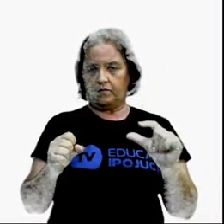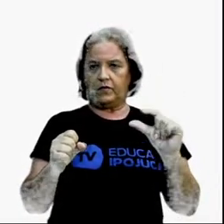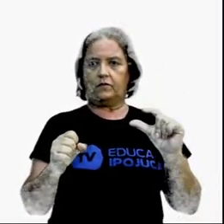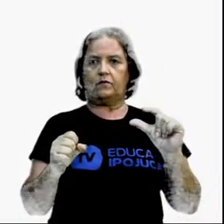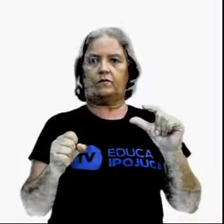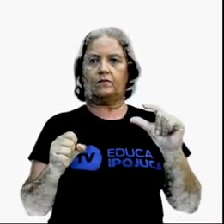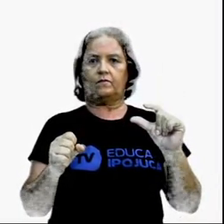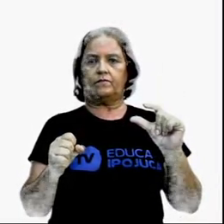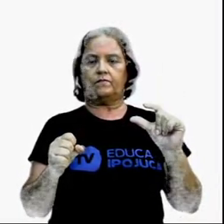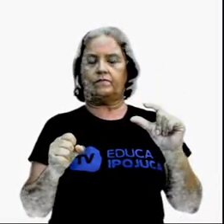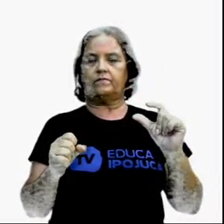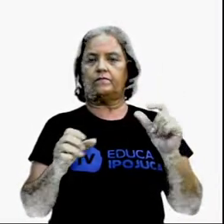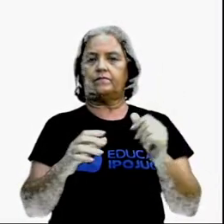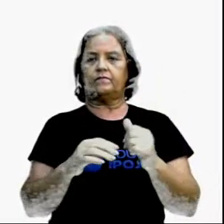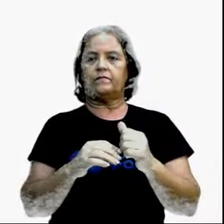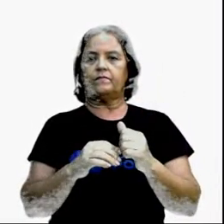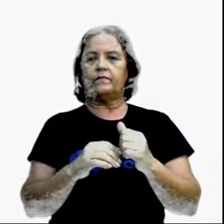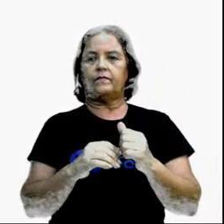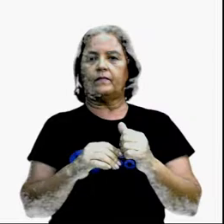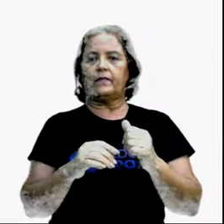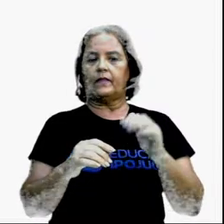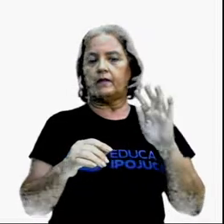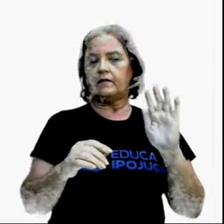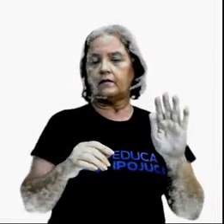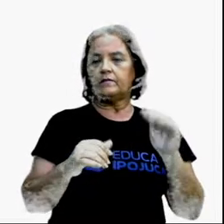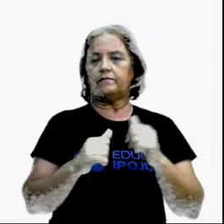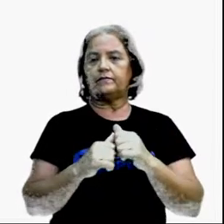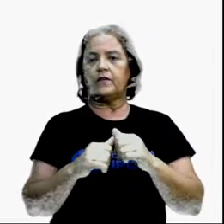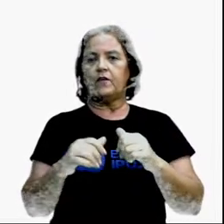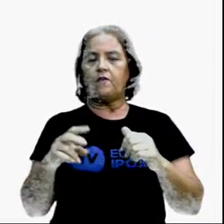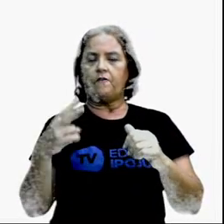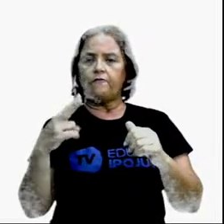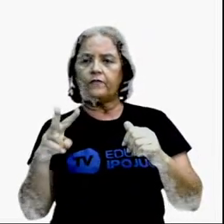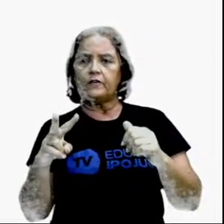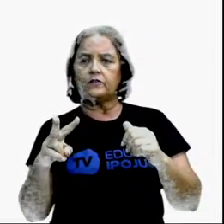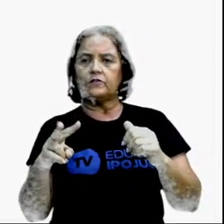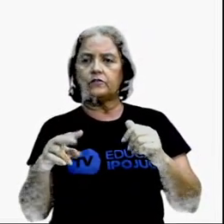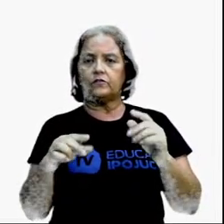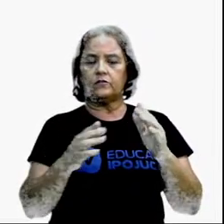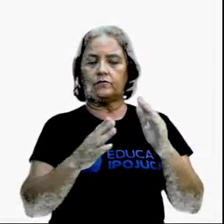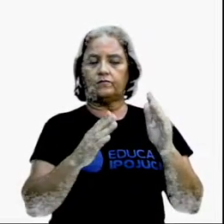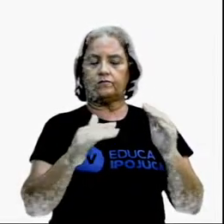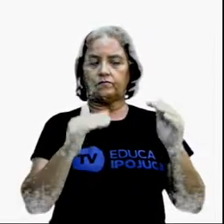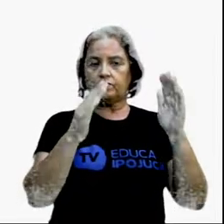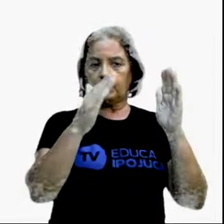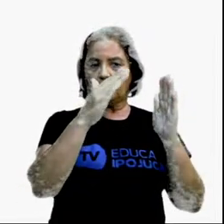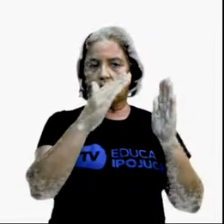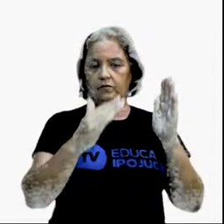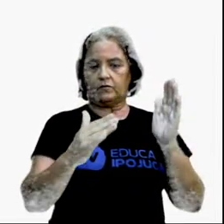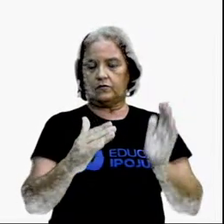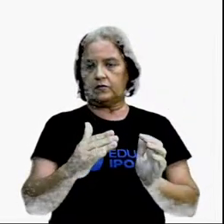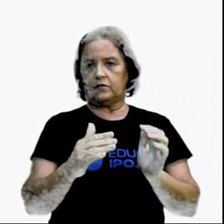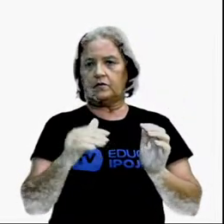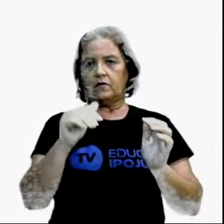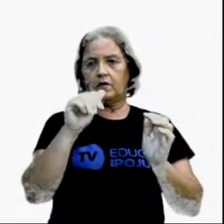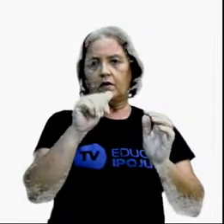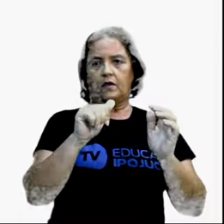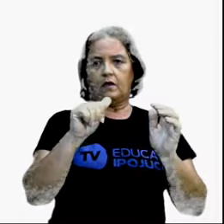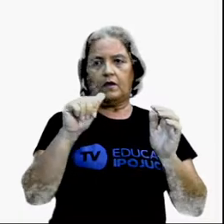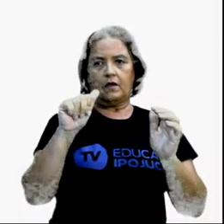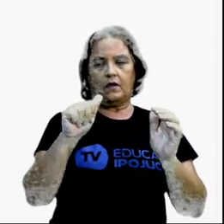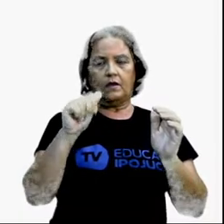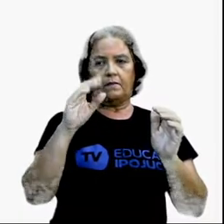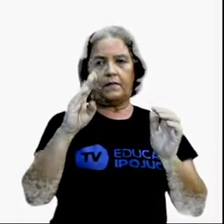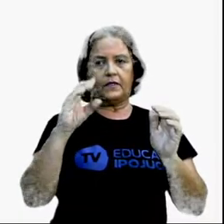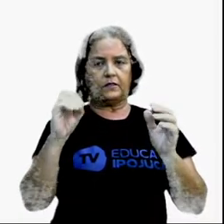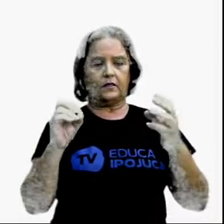lado esquerdo do seu vídeo. Note que os lados do triângulo ABC é 3, 4,